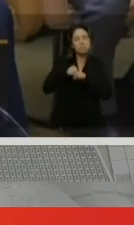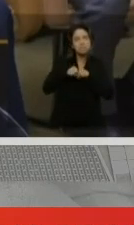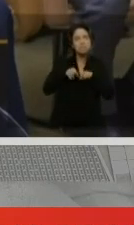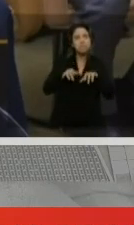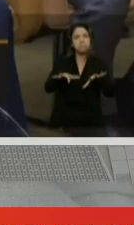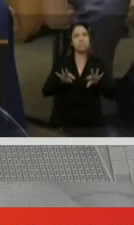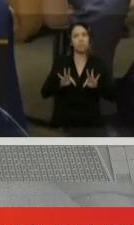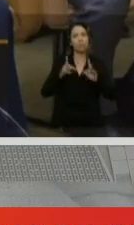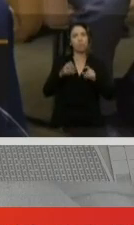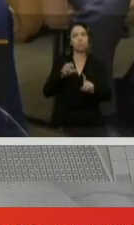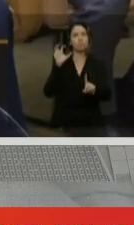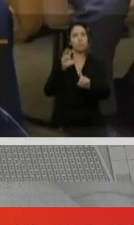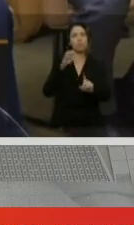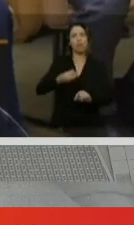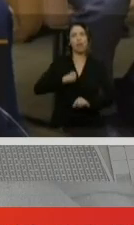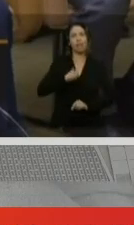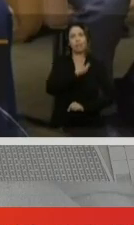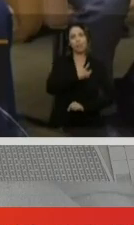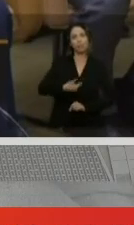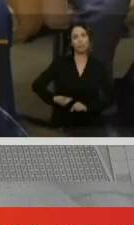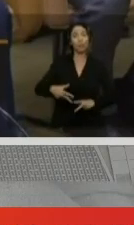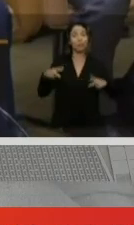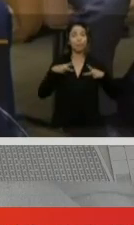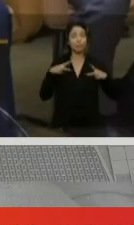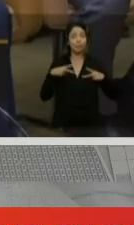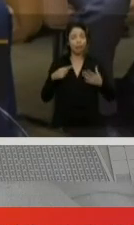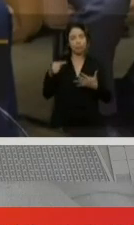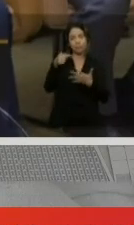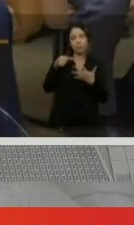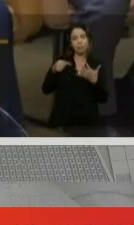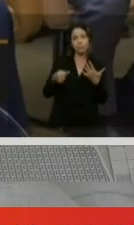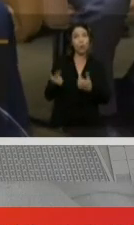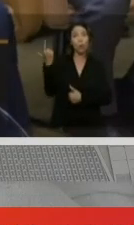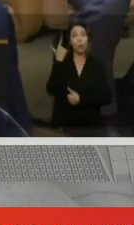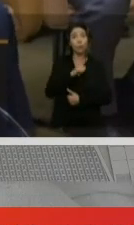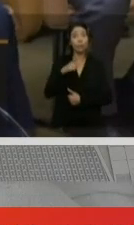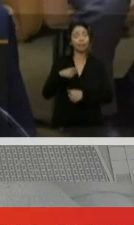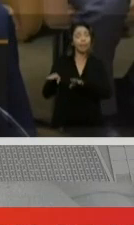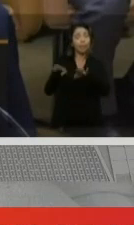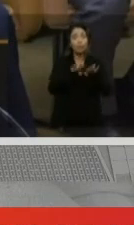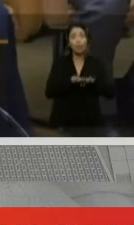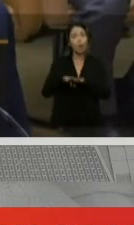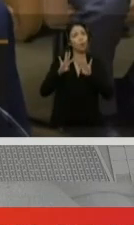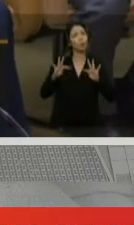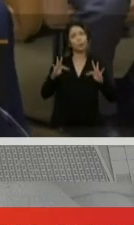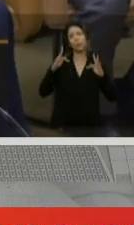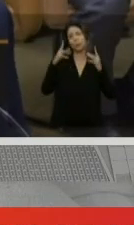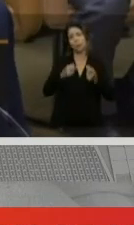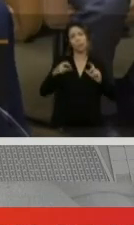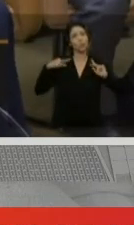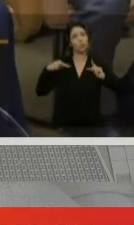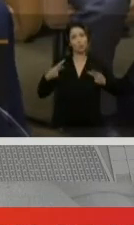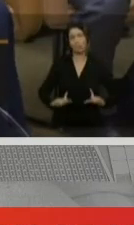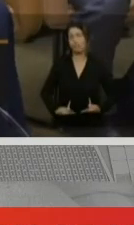judiciária. Essa abertura do Supremo, por exemplo, importantíssima, a condenação dos atos violentos, etc., acho que todos nós concordamos